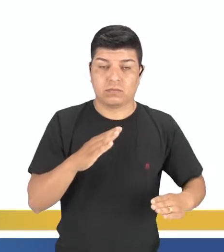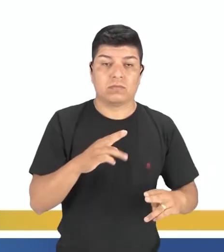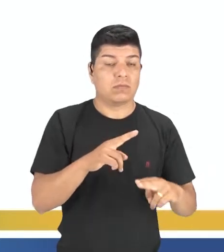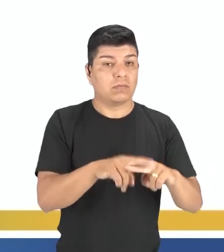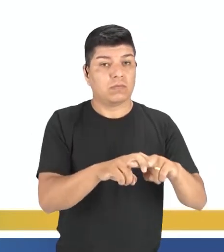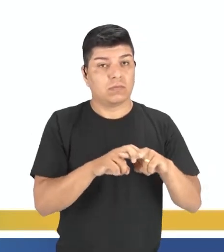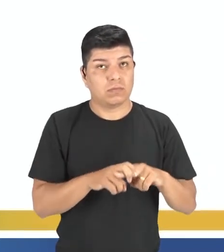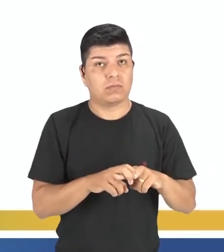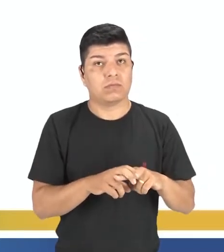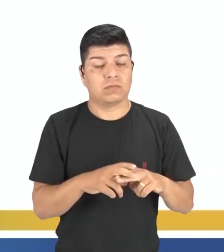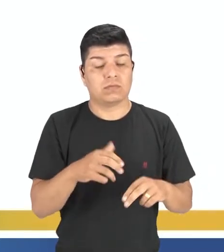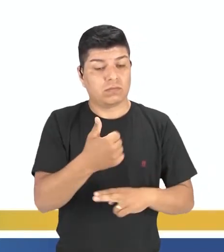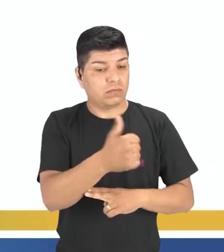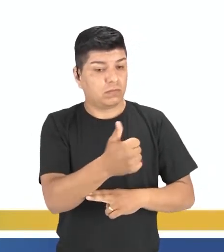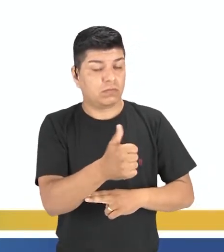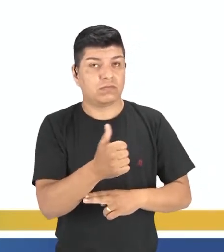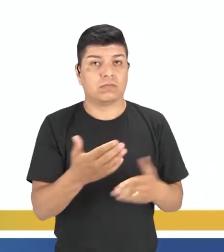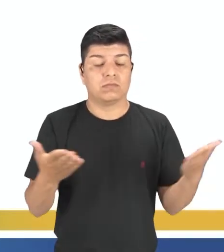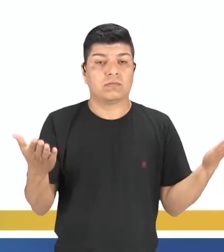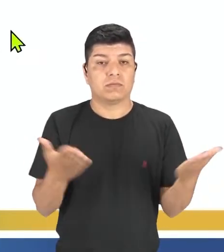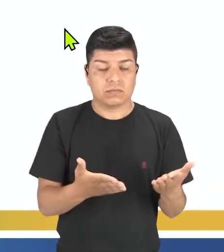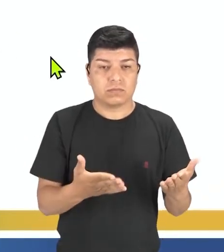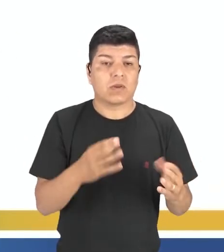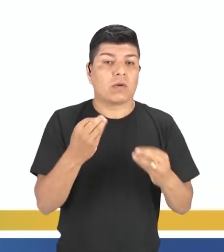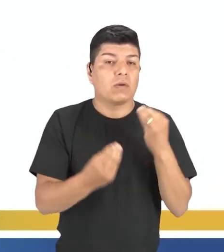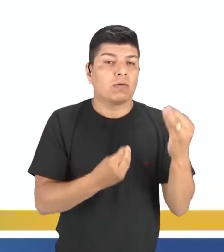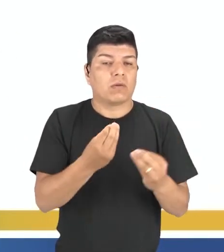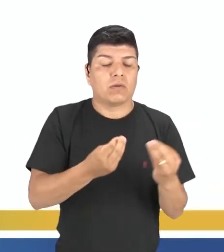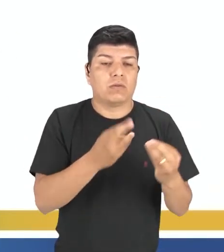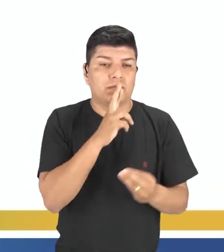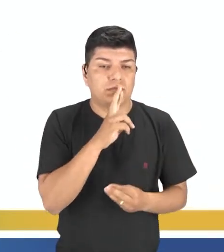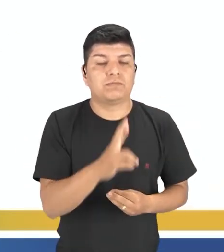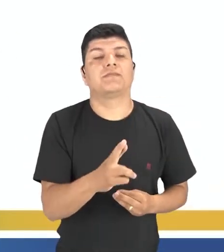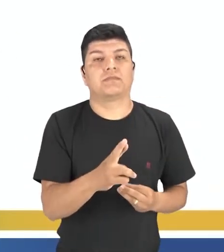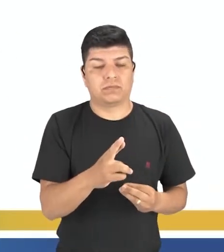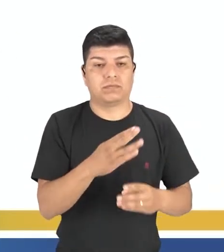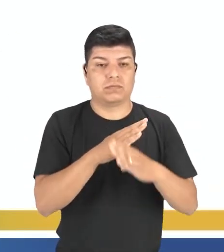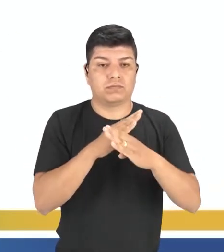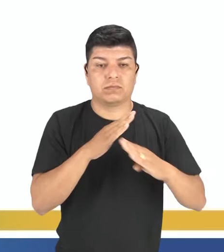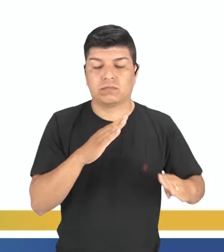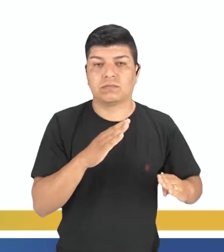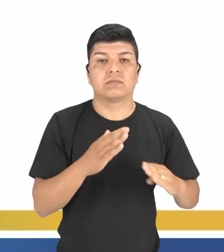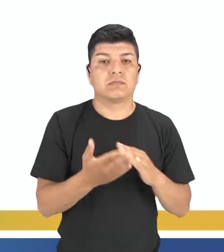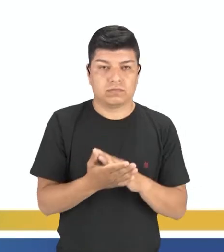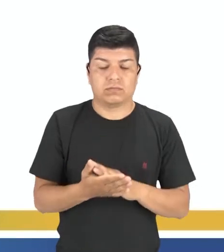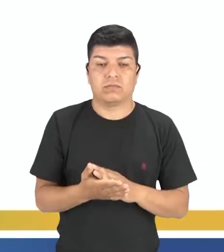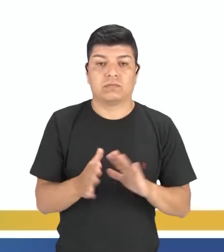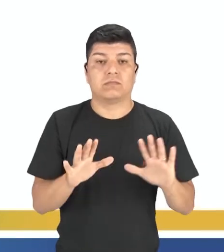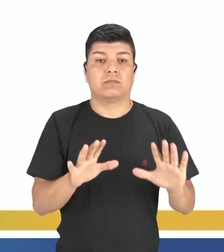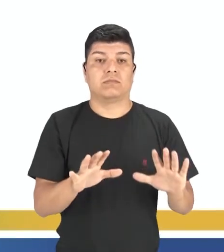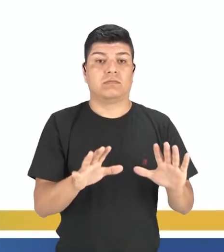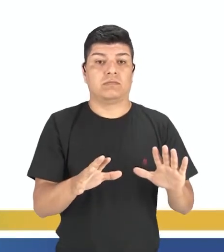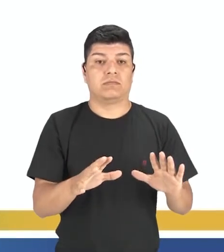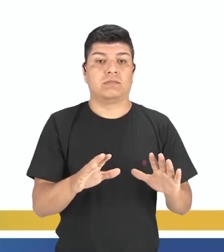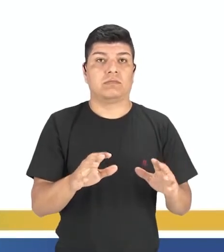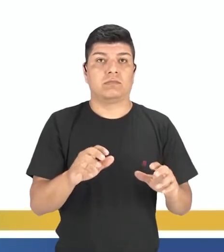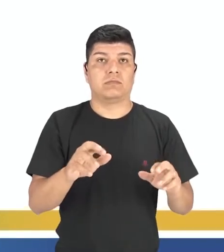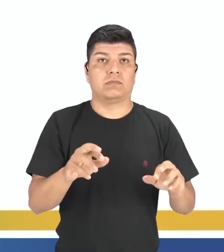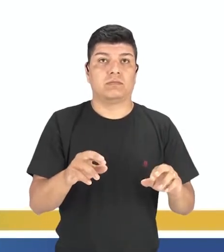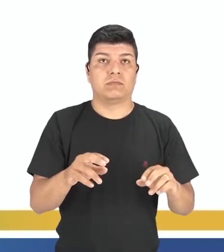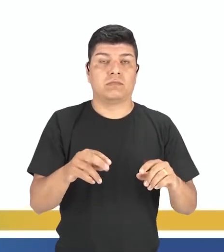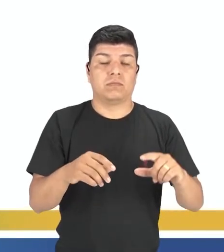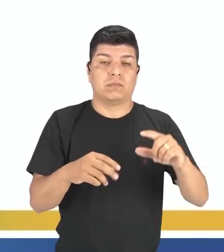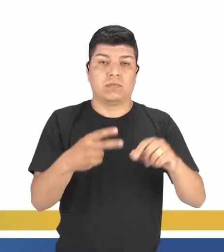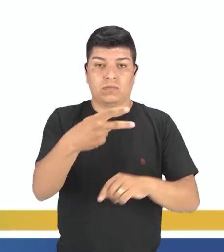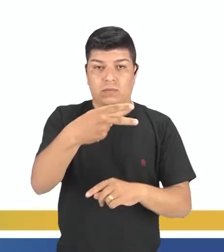que fazer uma análise agora, como estamos resolvendo uma inequação de segundo grau, a respeito do sinal da